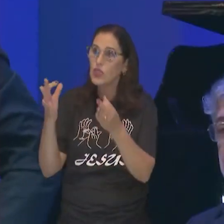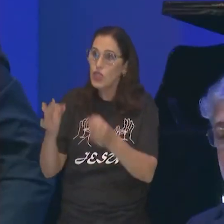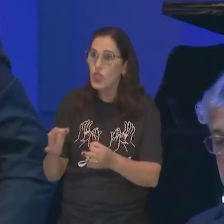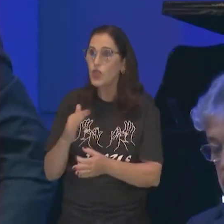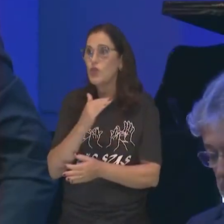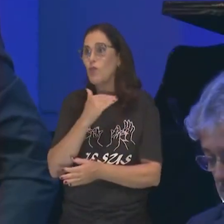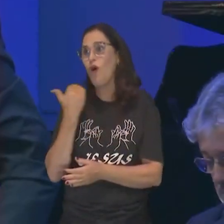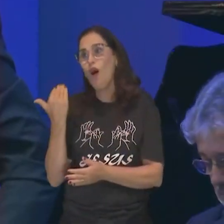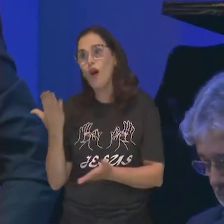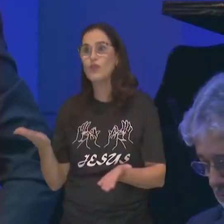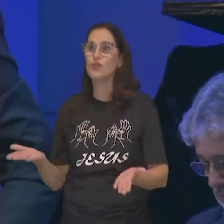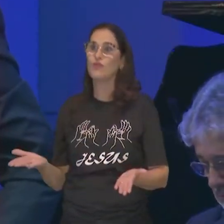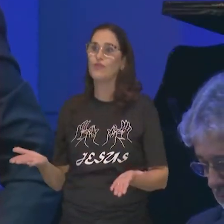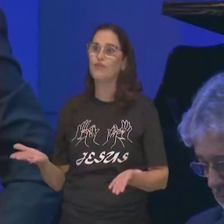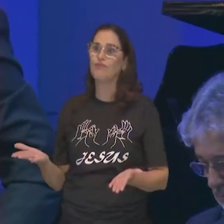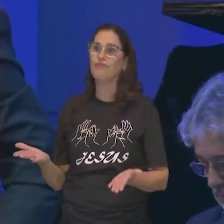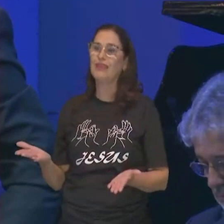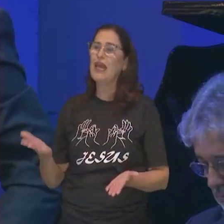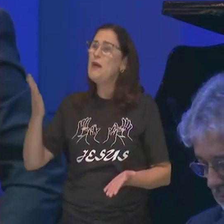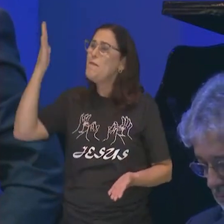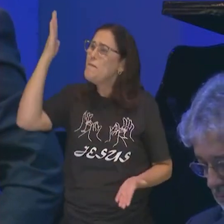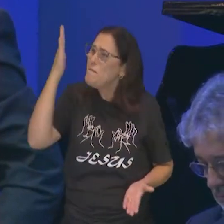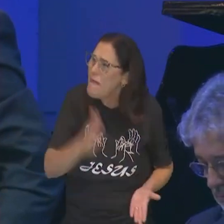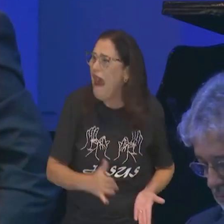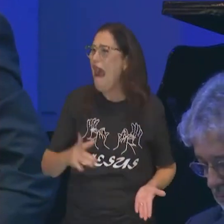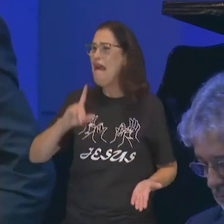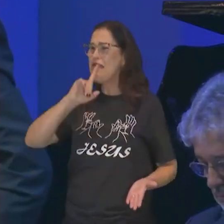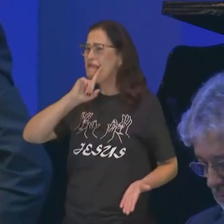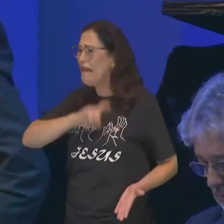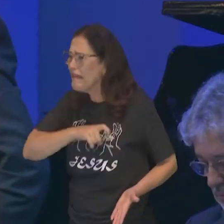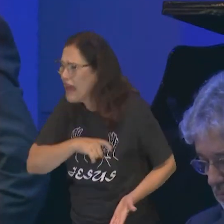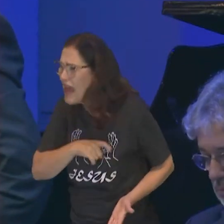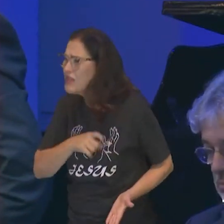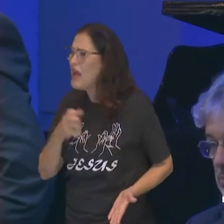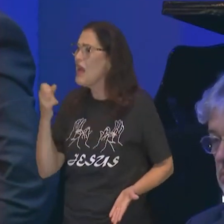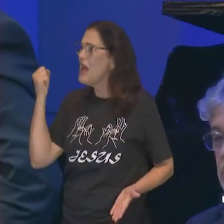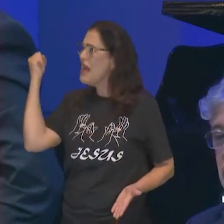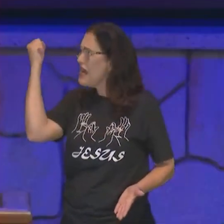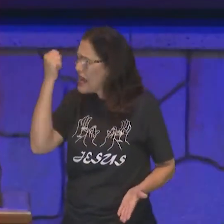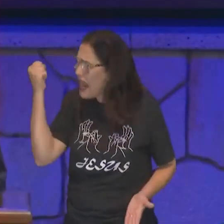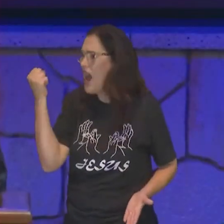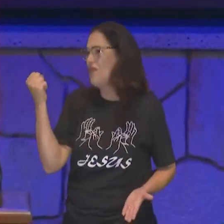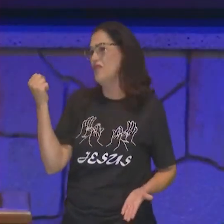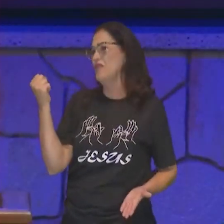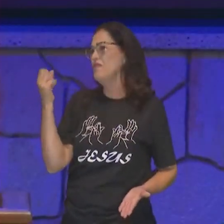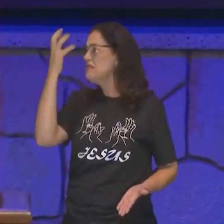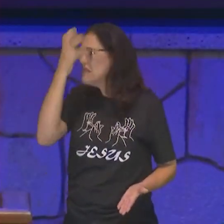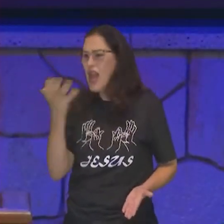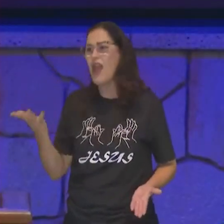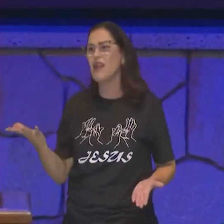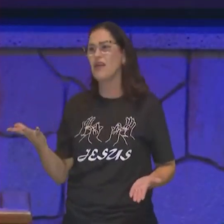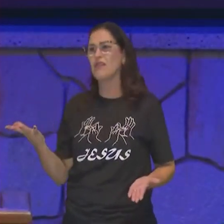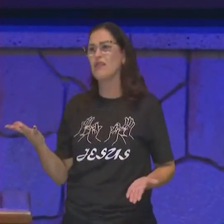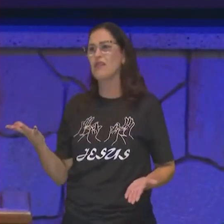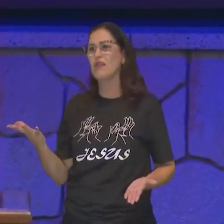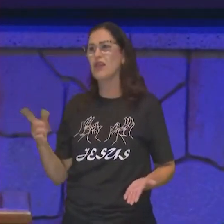morte, de tão más, tão graves e tão sérias, queridos. Quem